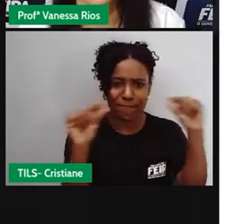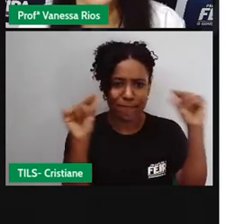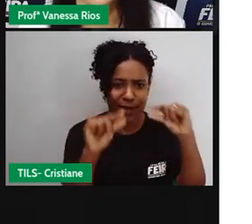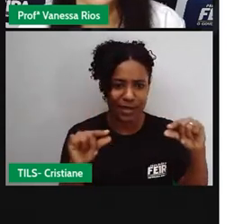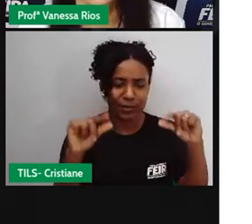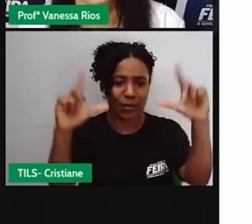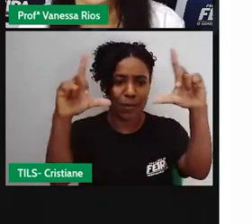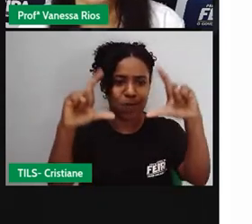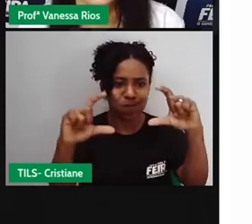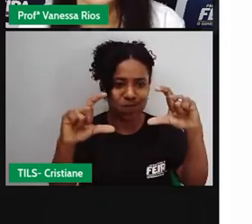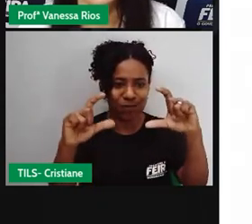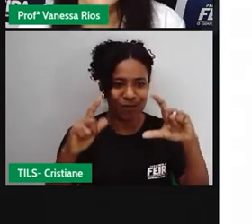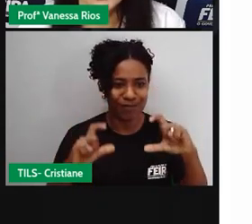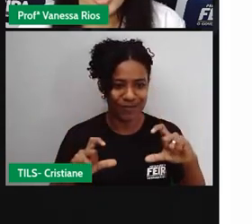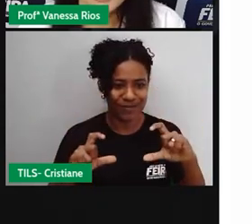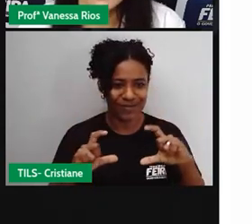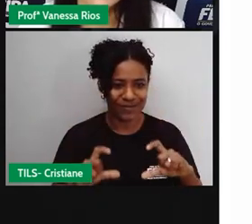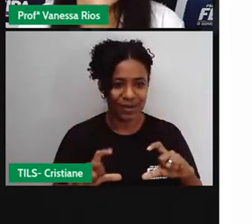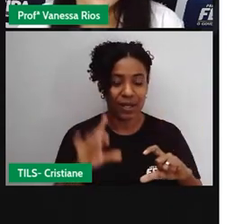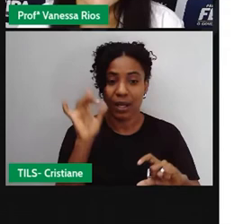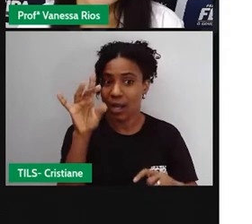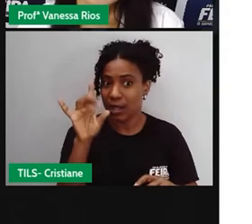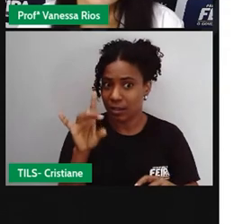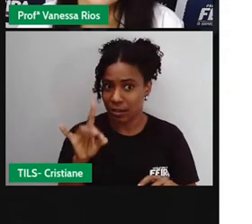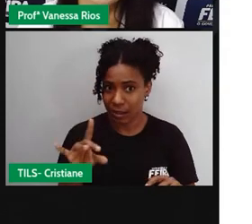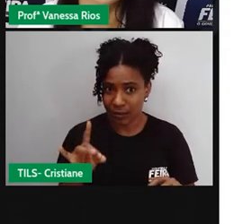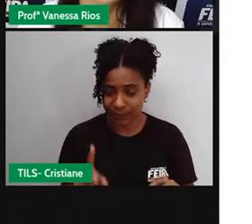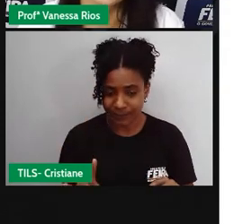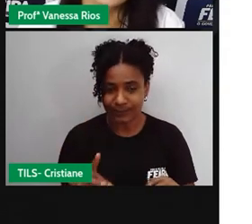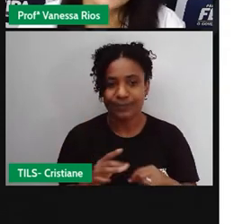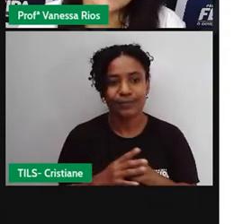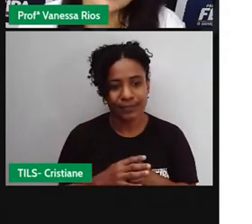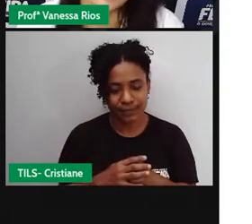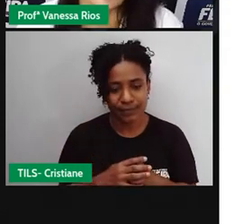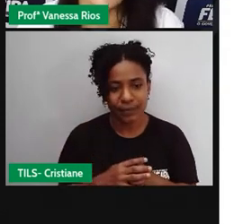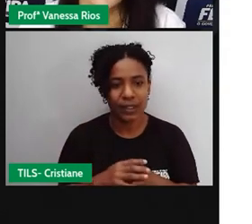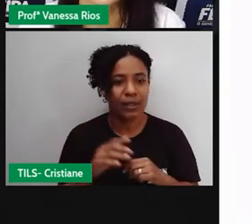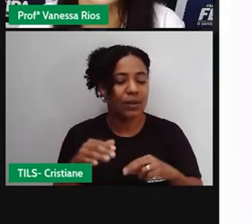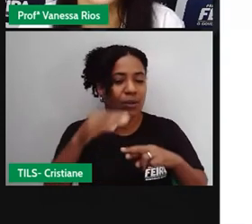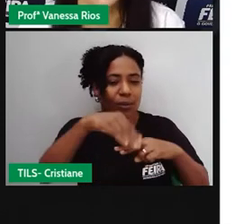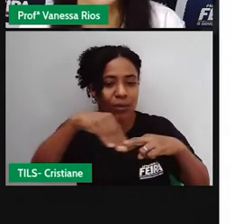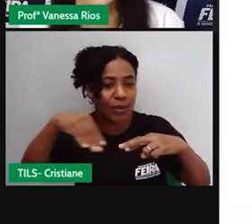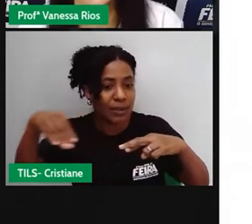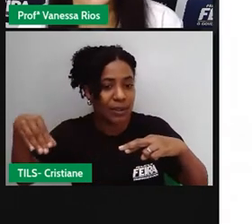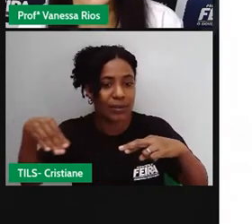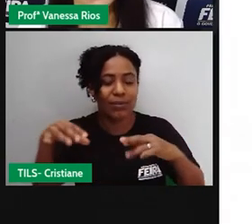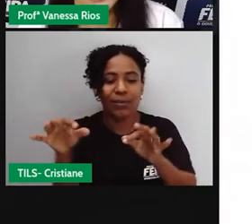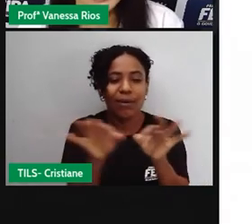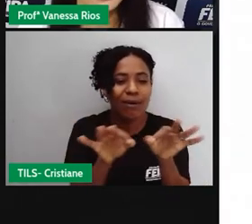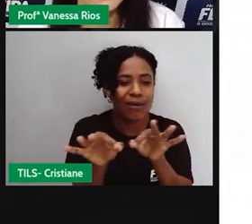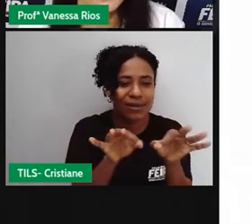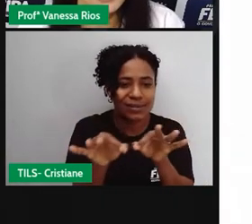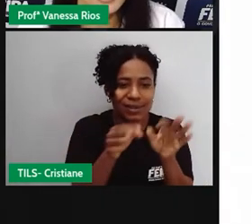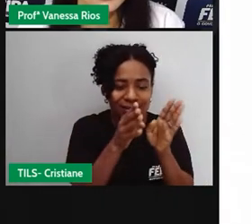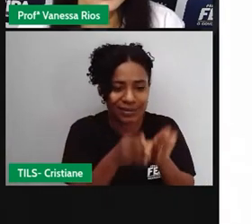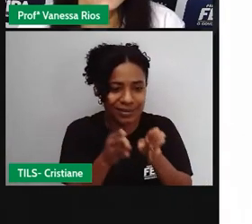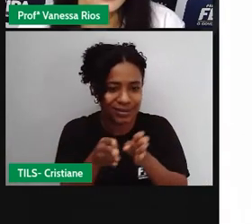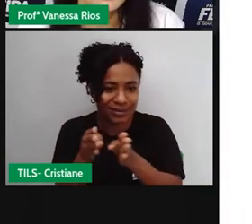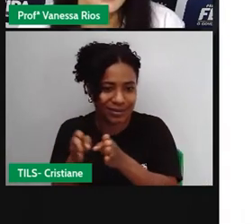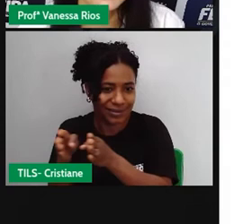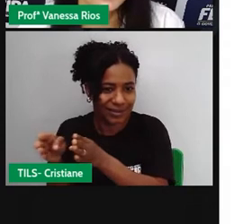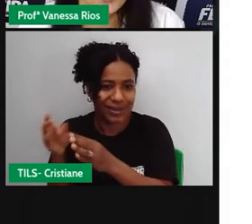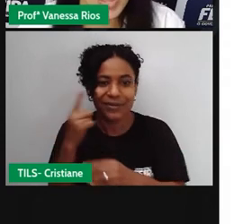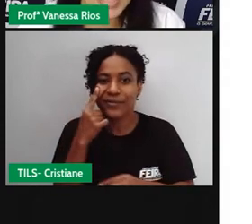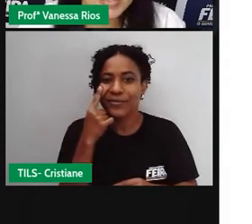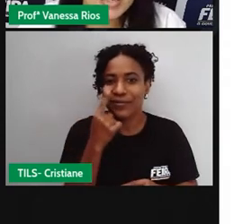são diferentes, né? Existem aí formas de organizar as estrofes do cordel. A gente tem